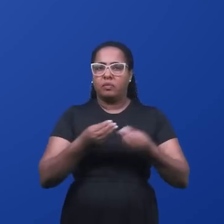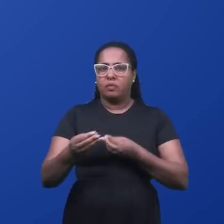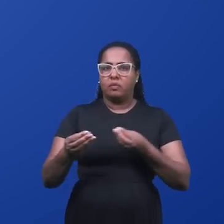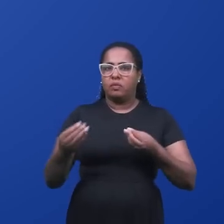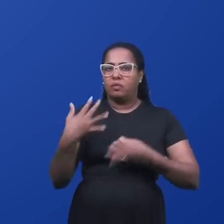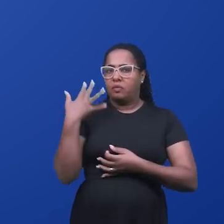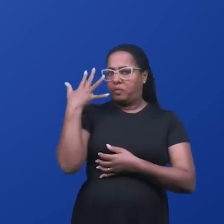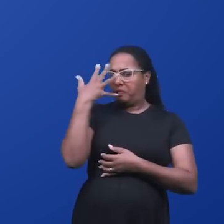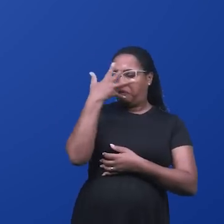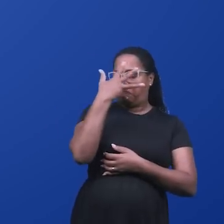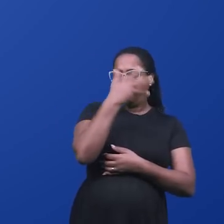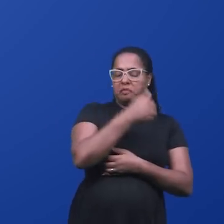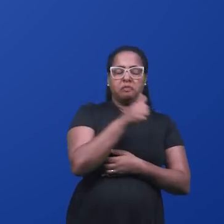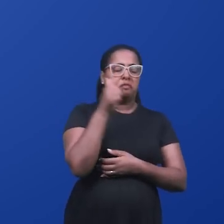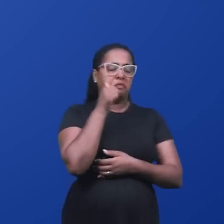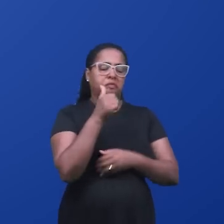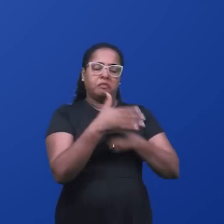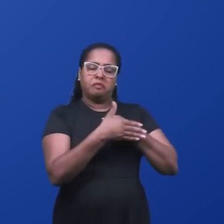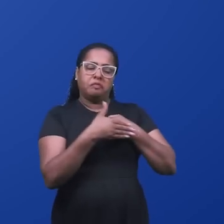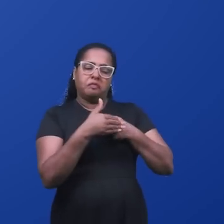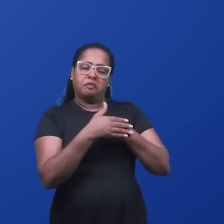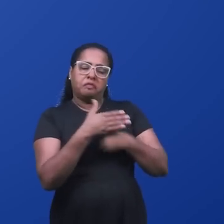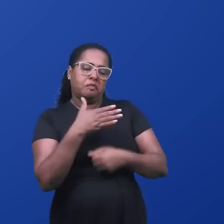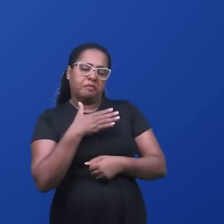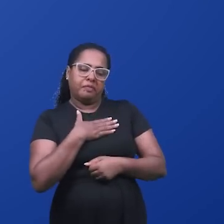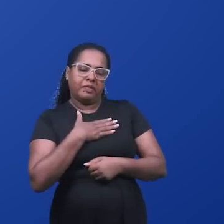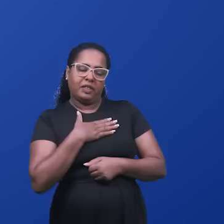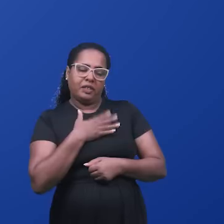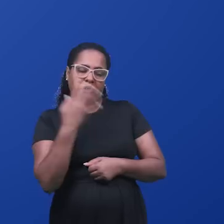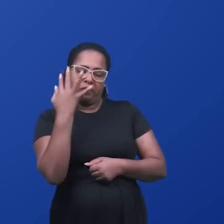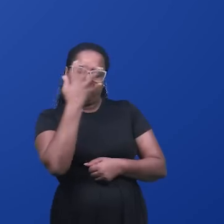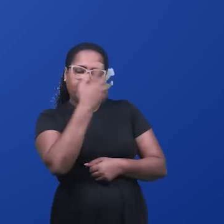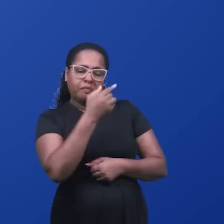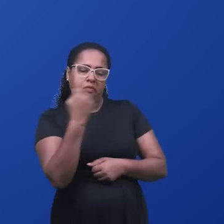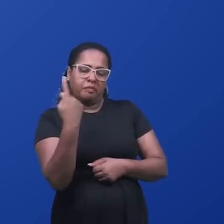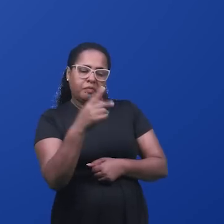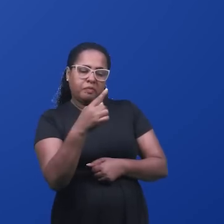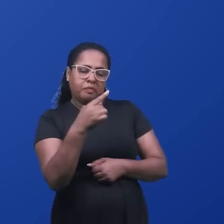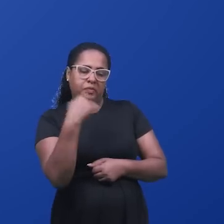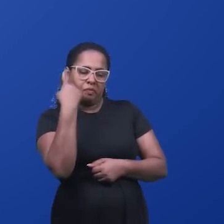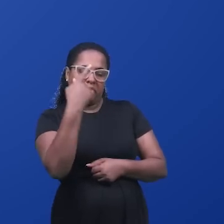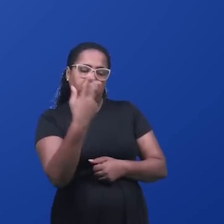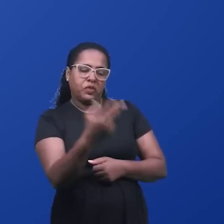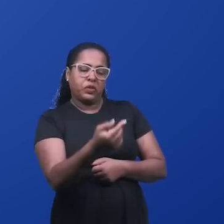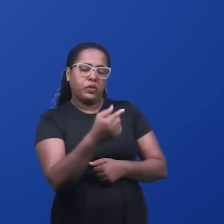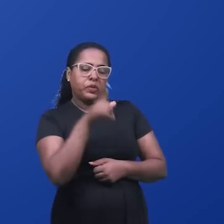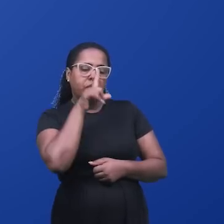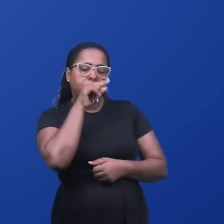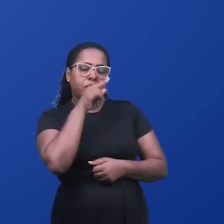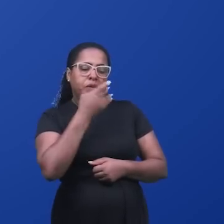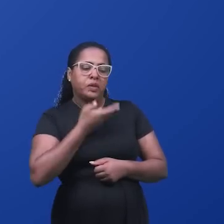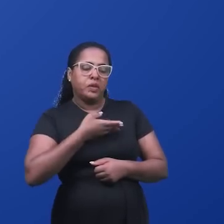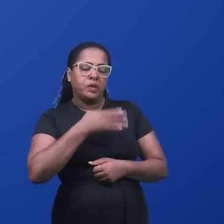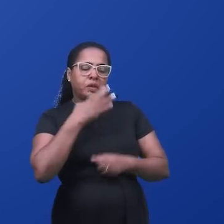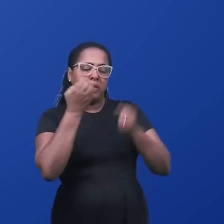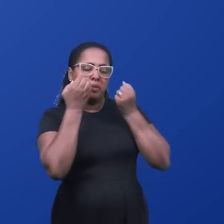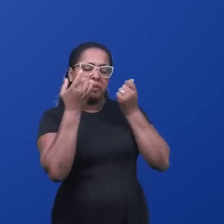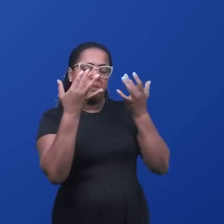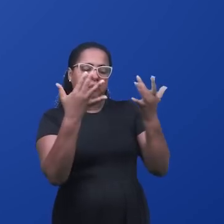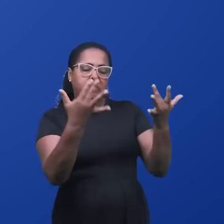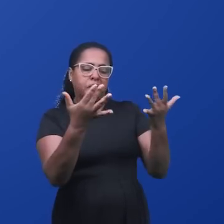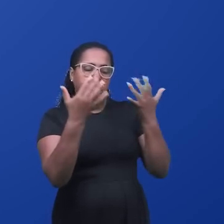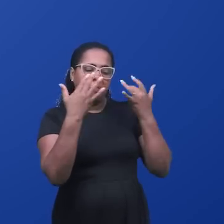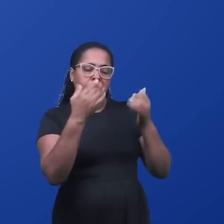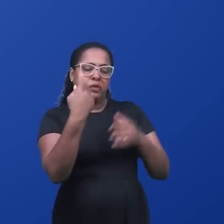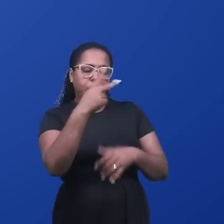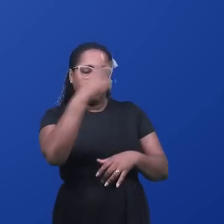formosa, querida minha, como és formosa. Os teus olhos são como os das pombas e brilham através do teu véu.